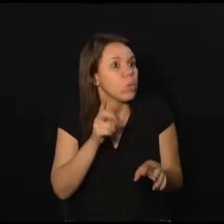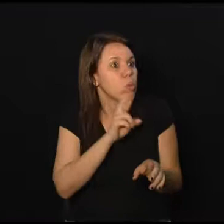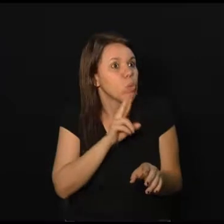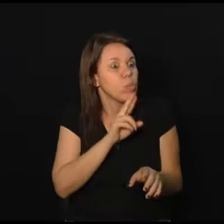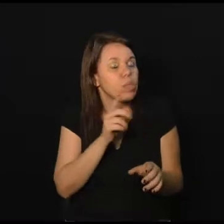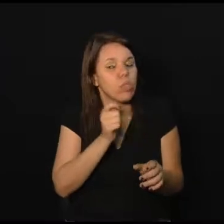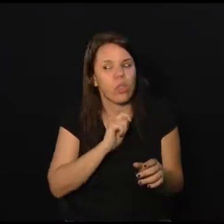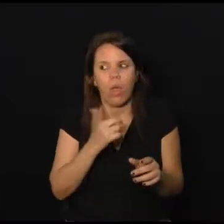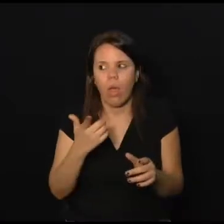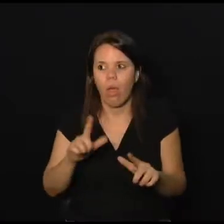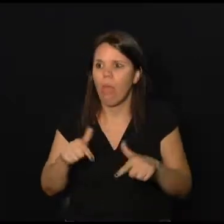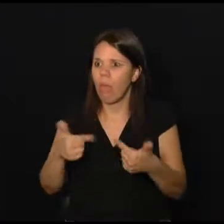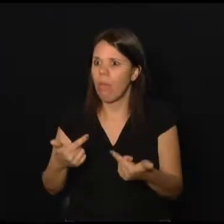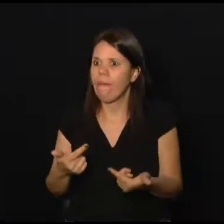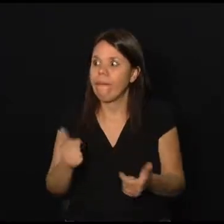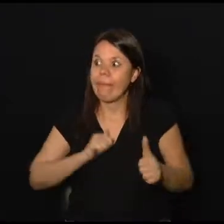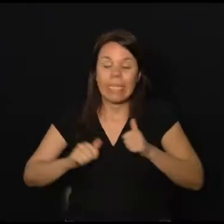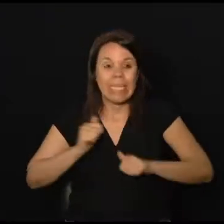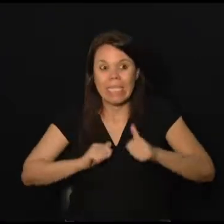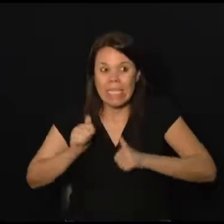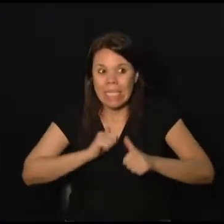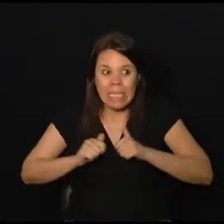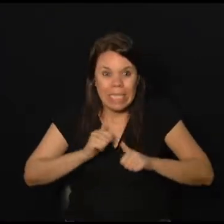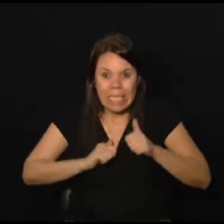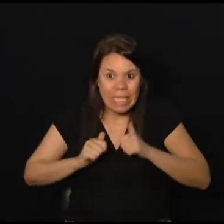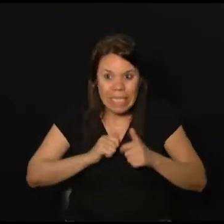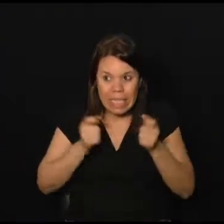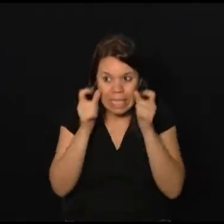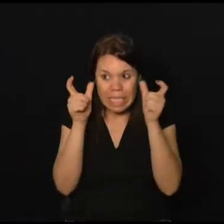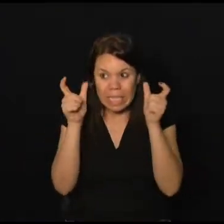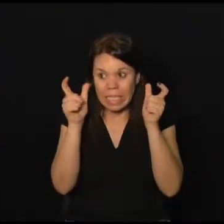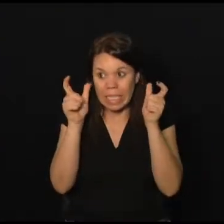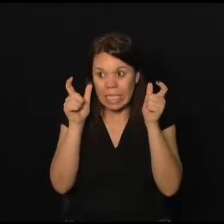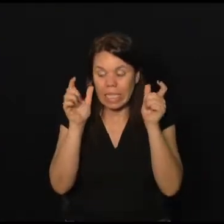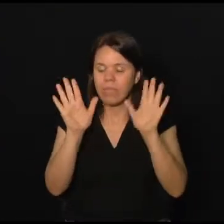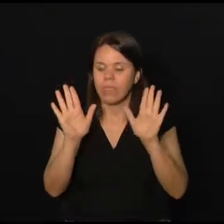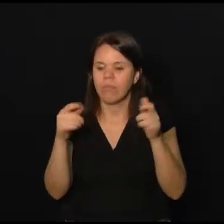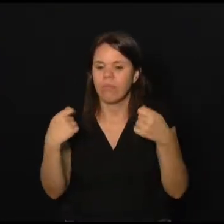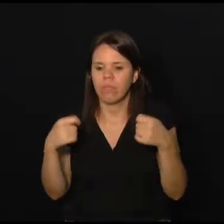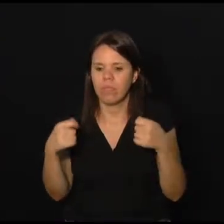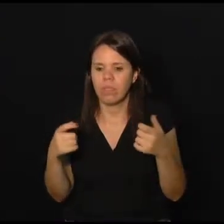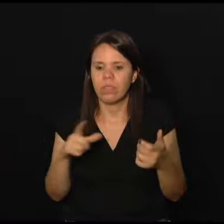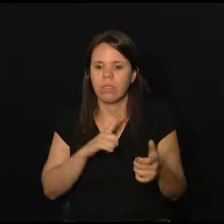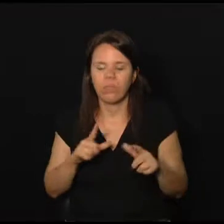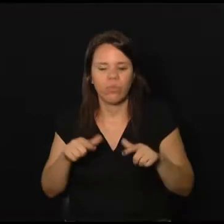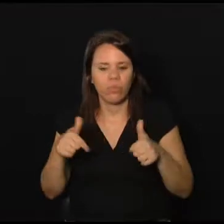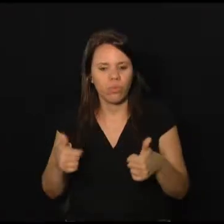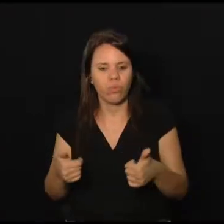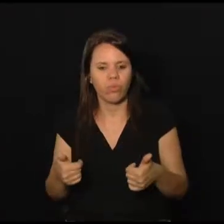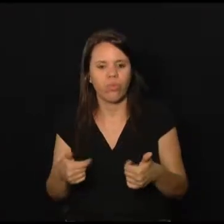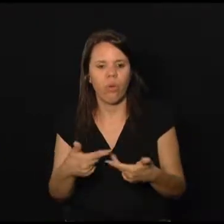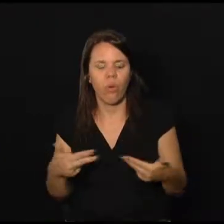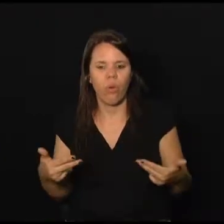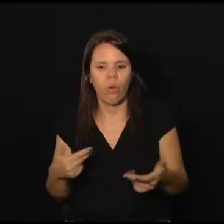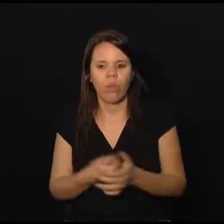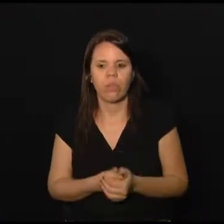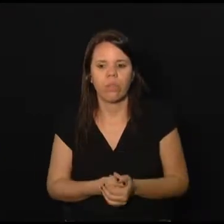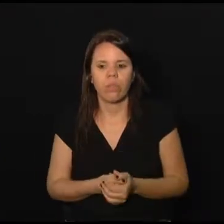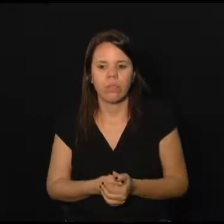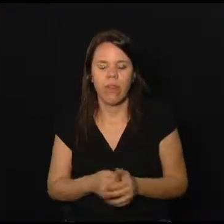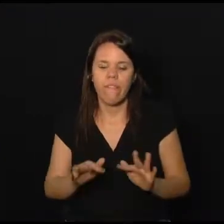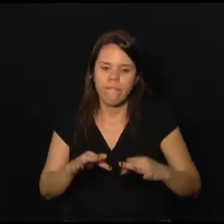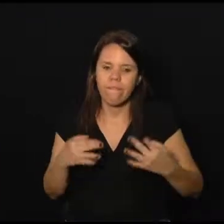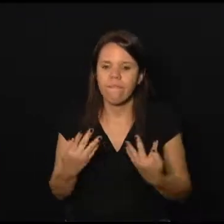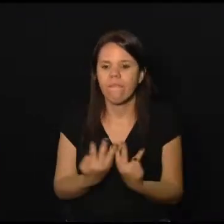a primeira reação é o desespero, né? E aí precisa tomar alguma postura, precisa fazer alguma coisa, e aí a